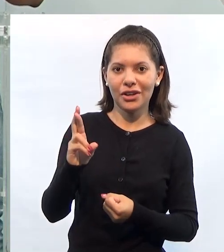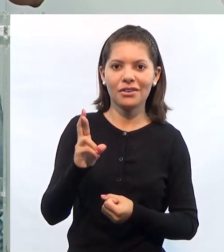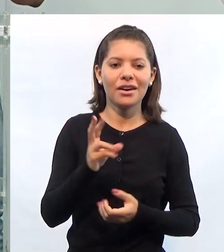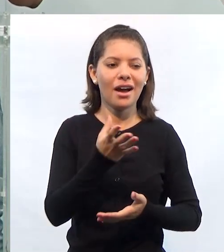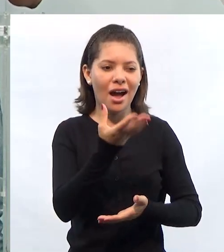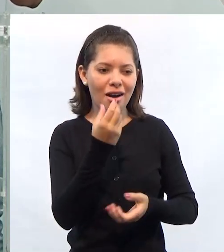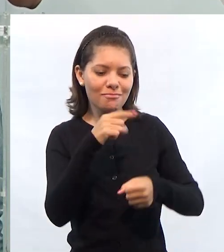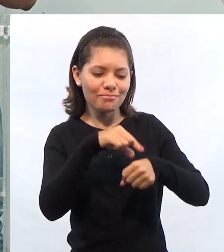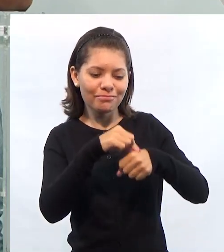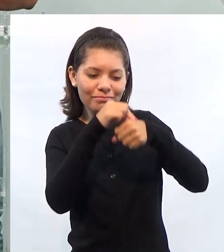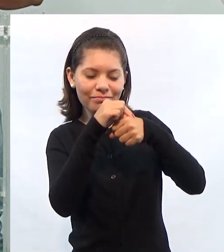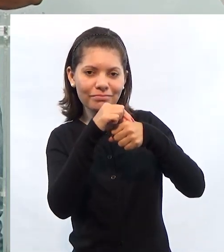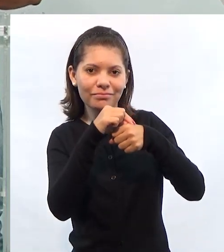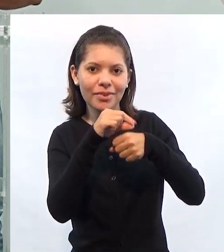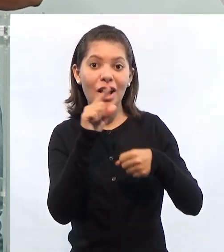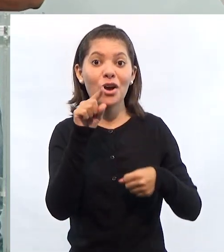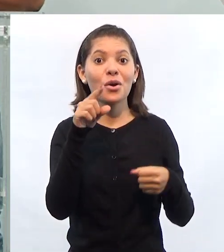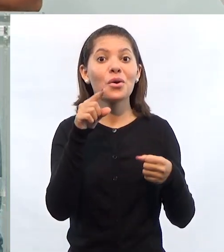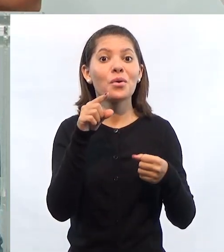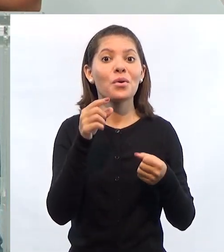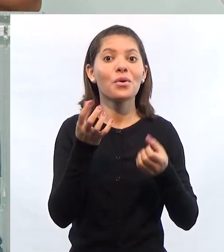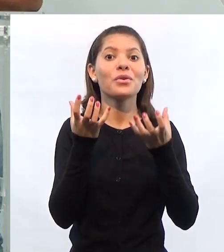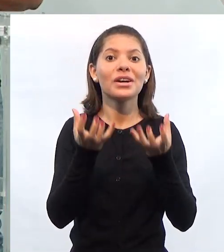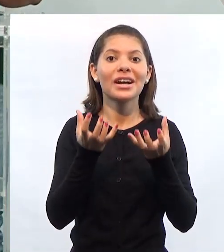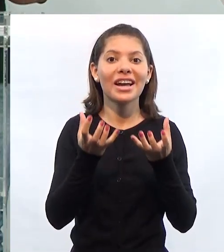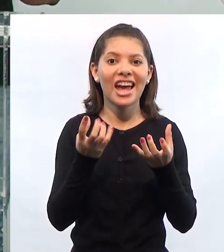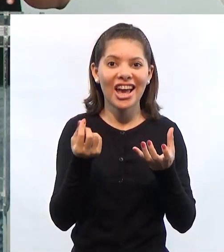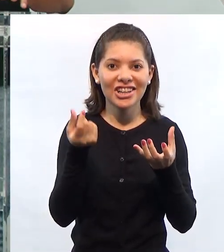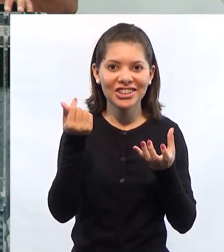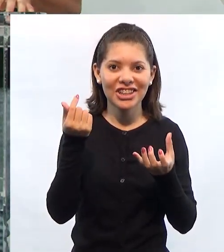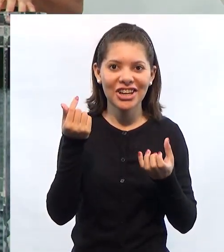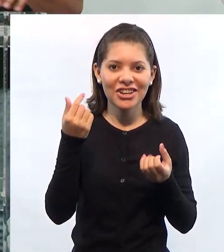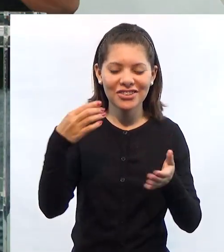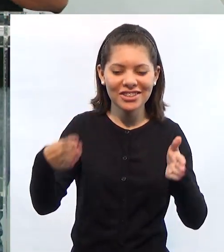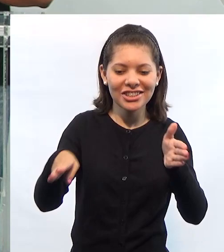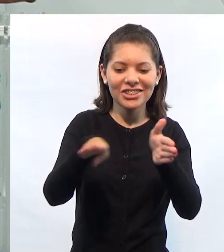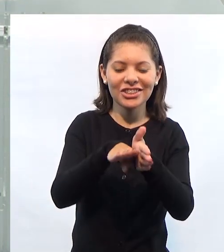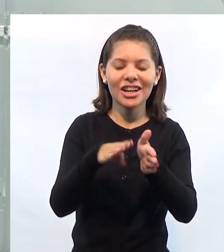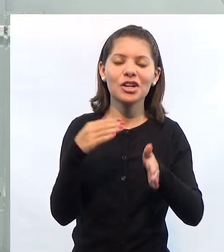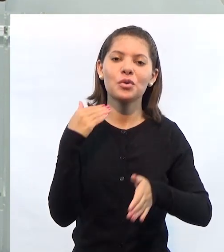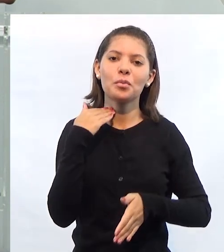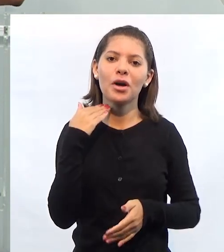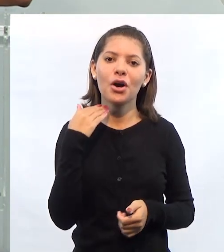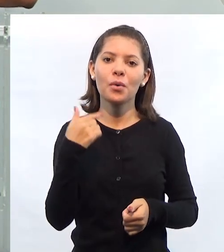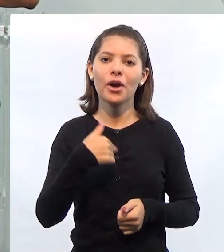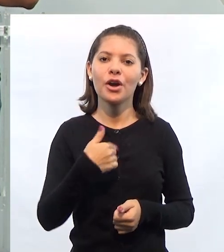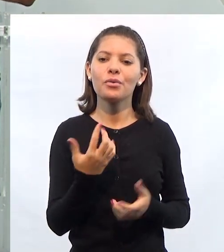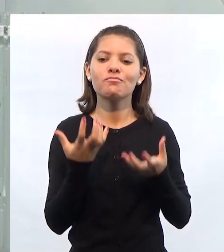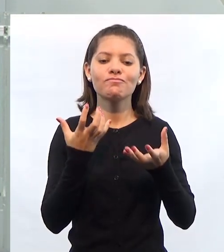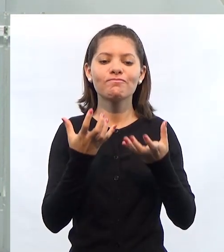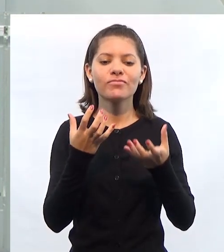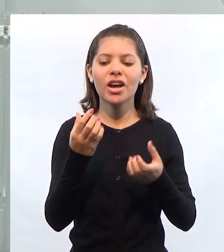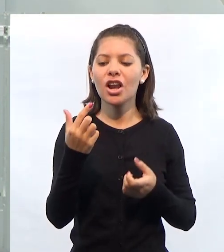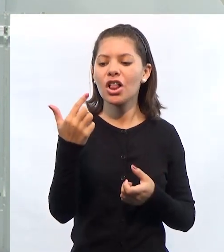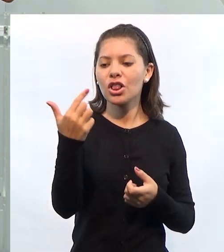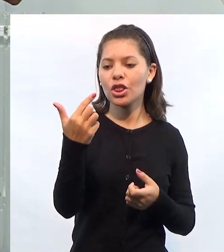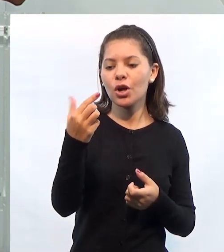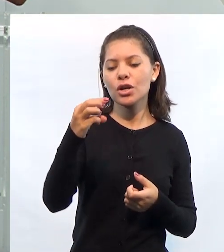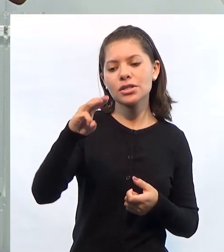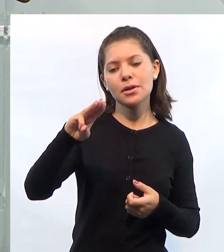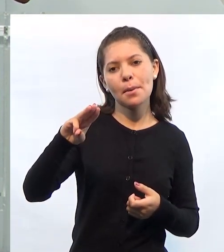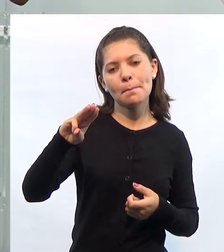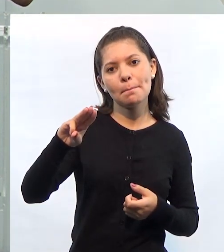Agora, quando você quer dinheiro, você vai no banco lá, olha, banco, eu quero R$2.000. Aí o banco vai falar para você,